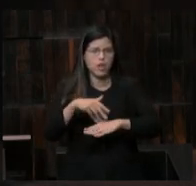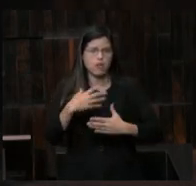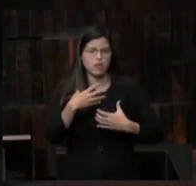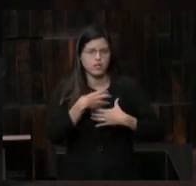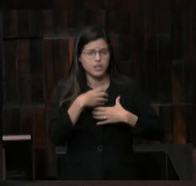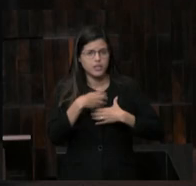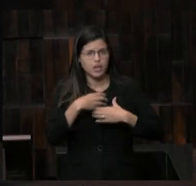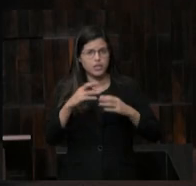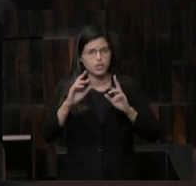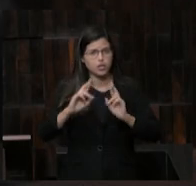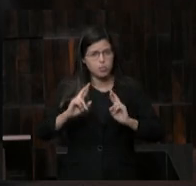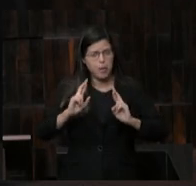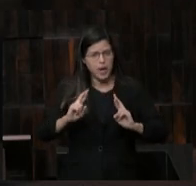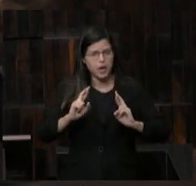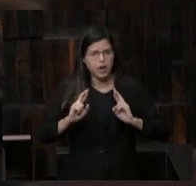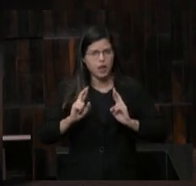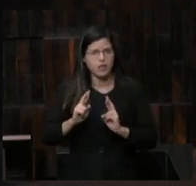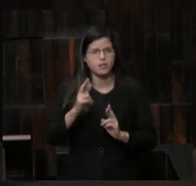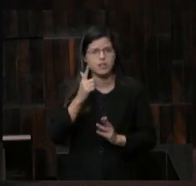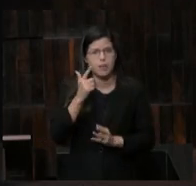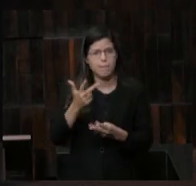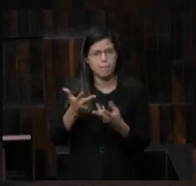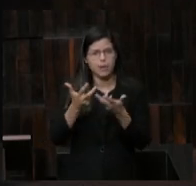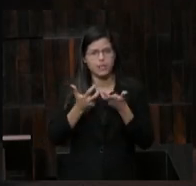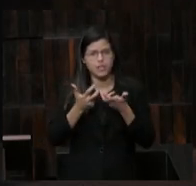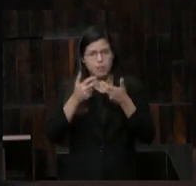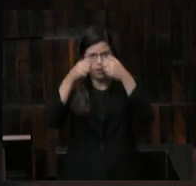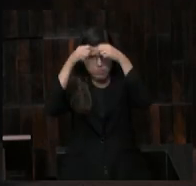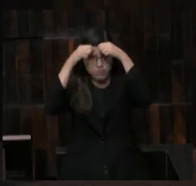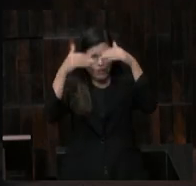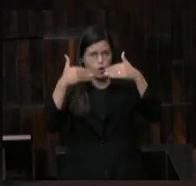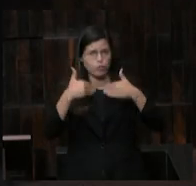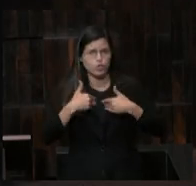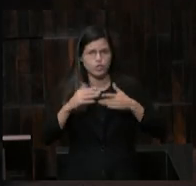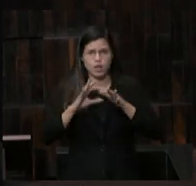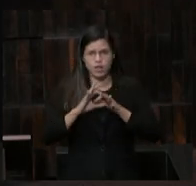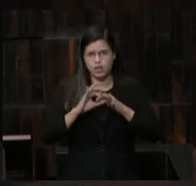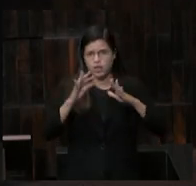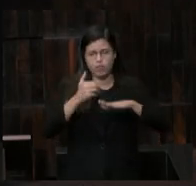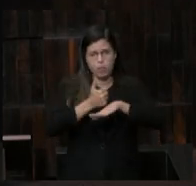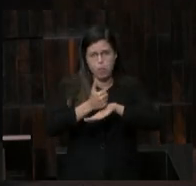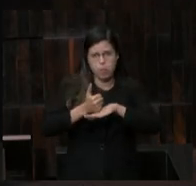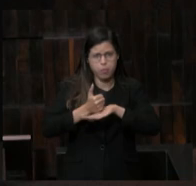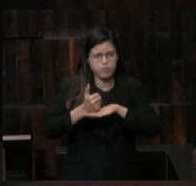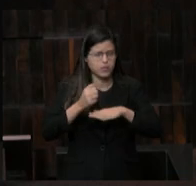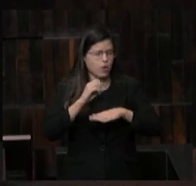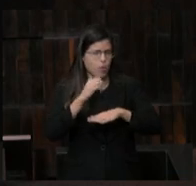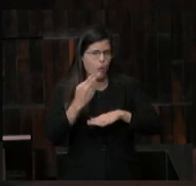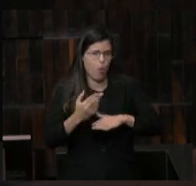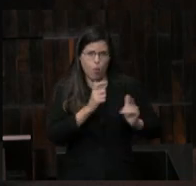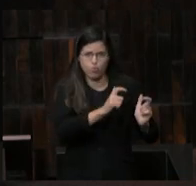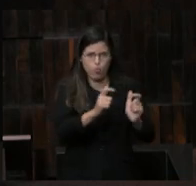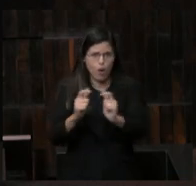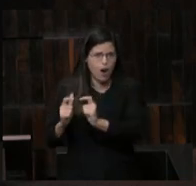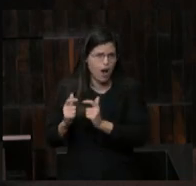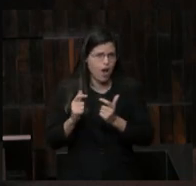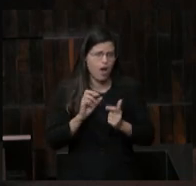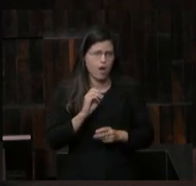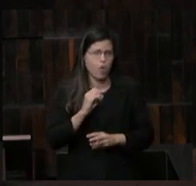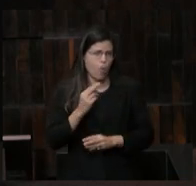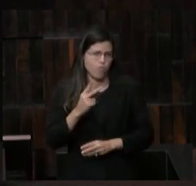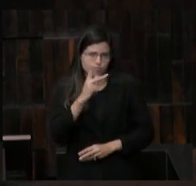um autista ele pode ser o que ele quiser. É, e aí eles vêm, e a questão de usar o sinal é importante